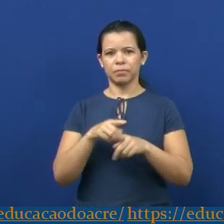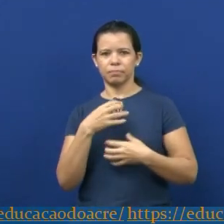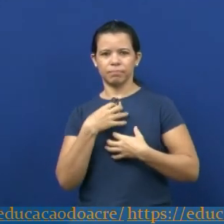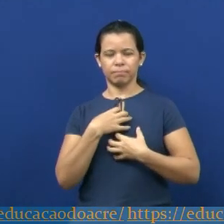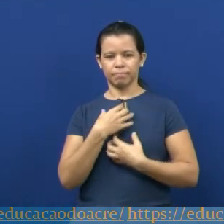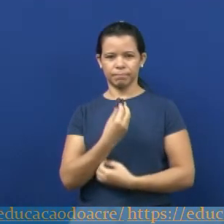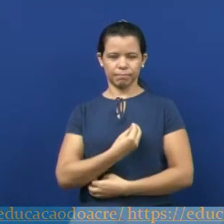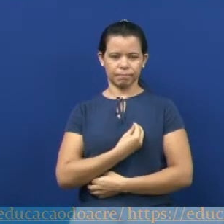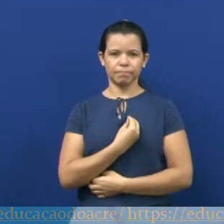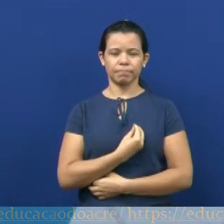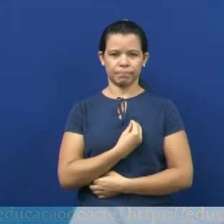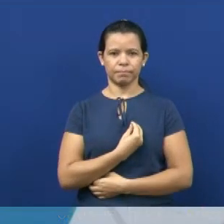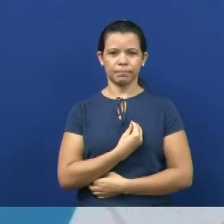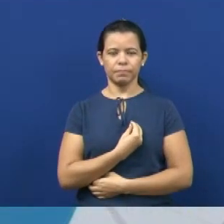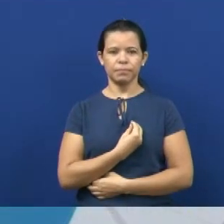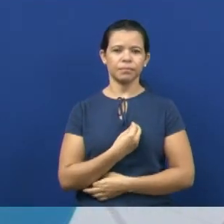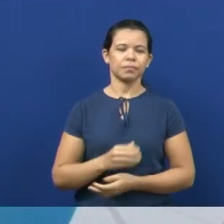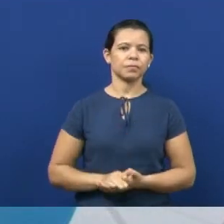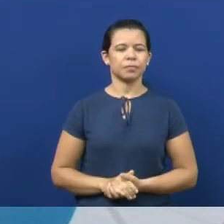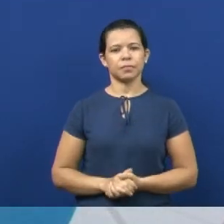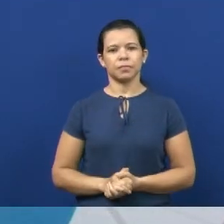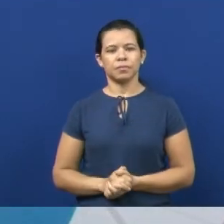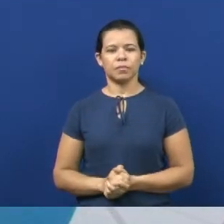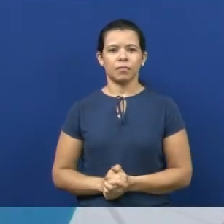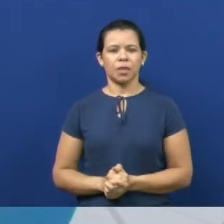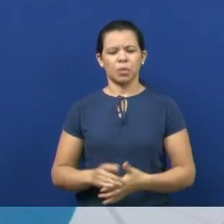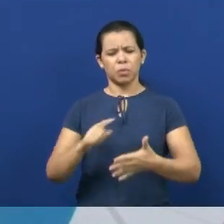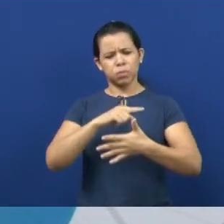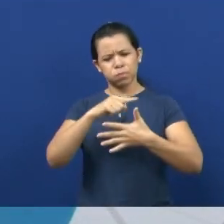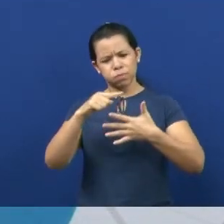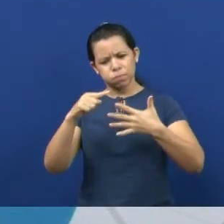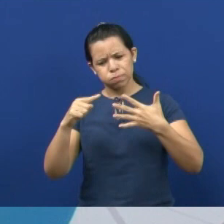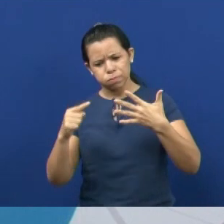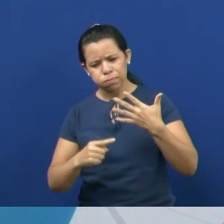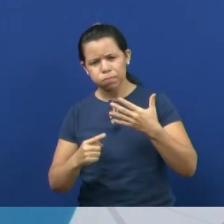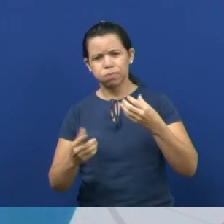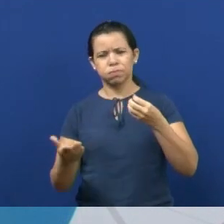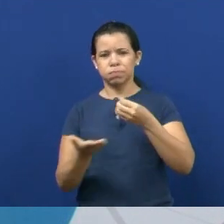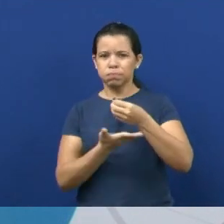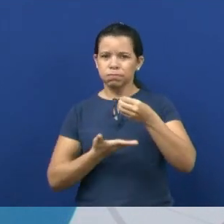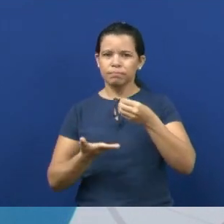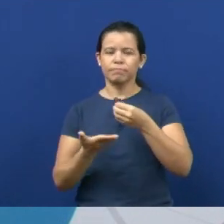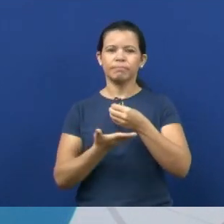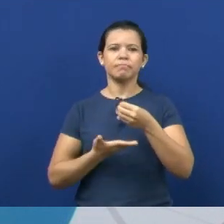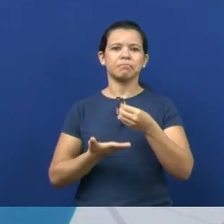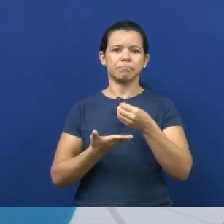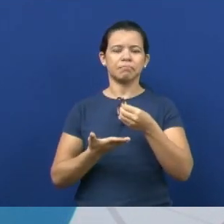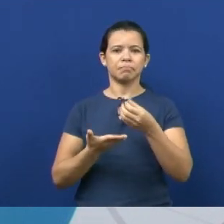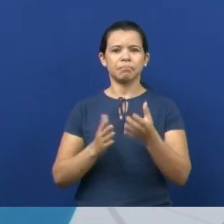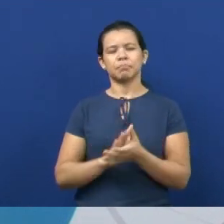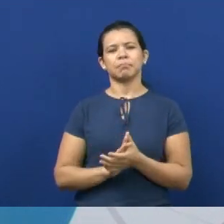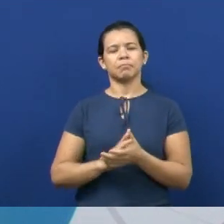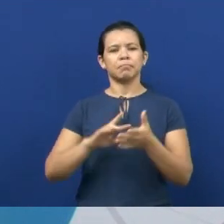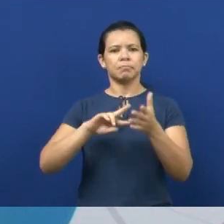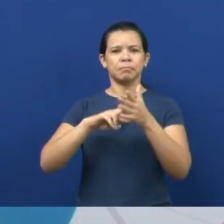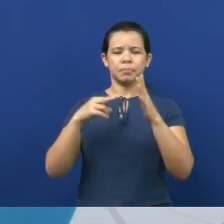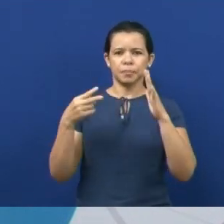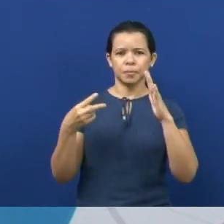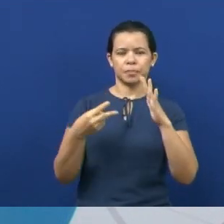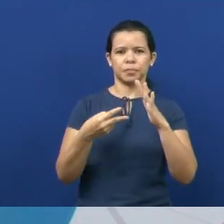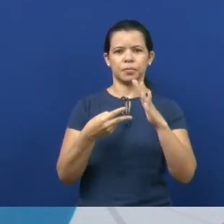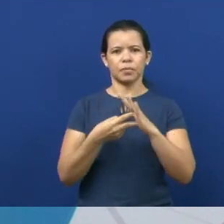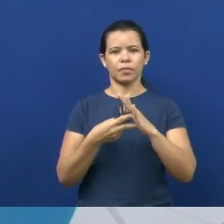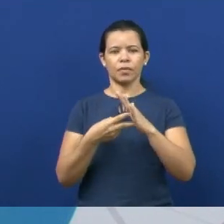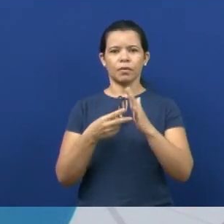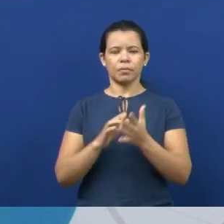tá? Esses aspectos estruturantes, né, do nosso conteúdo são os aspectos